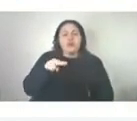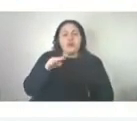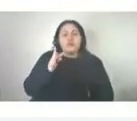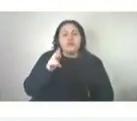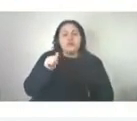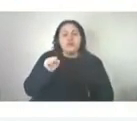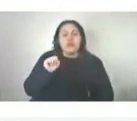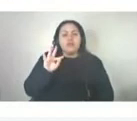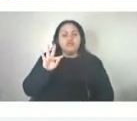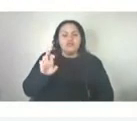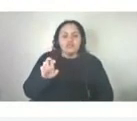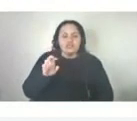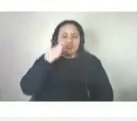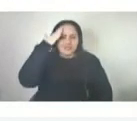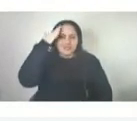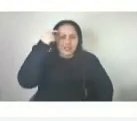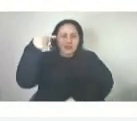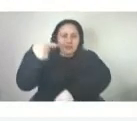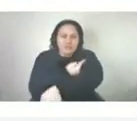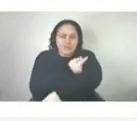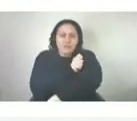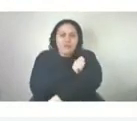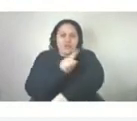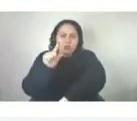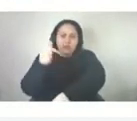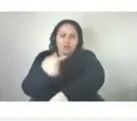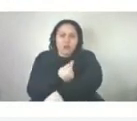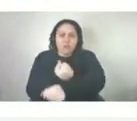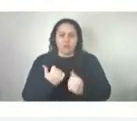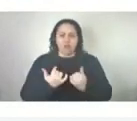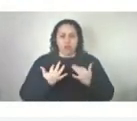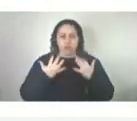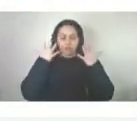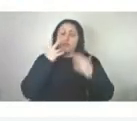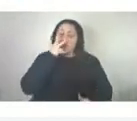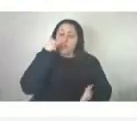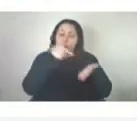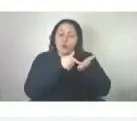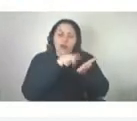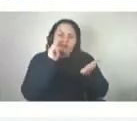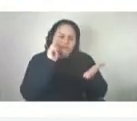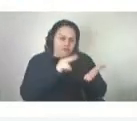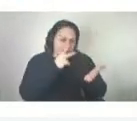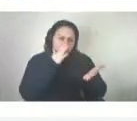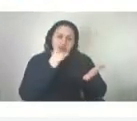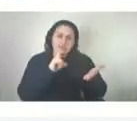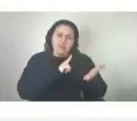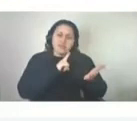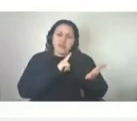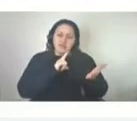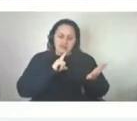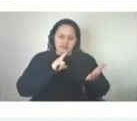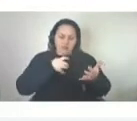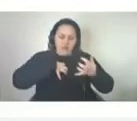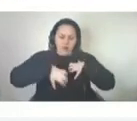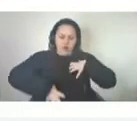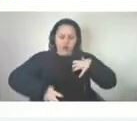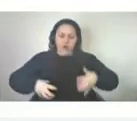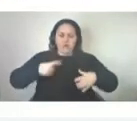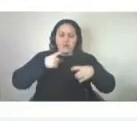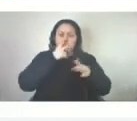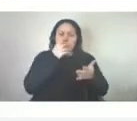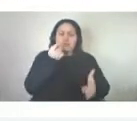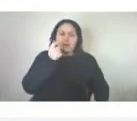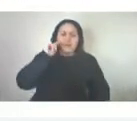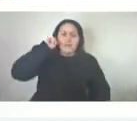efeito interessante, parece que os bonecos têm órgãos até, né? Tem ali uma imagem preta ou ar dentro deles, porque como não era uma tinta, ele não